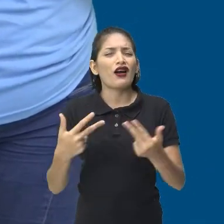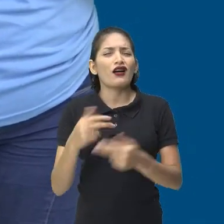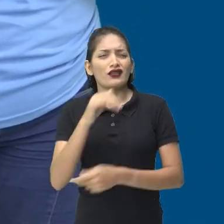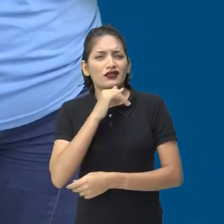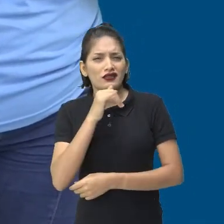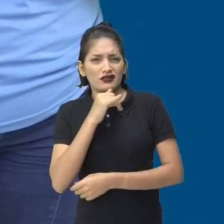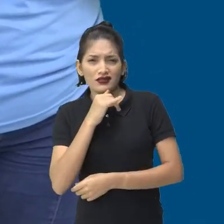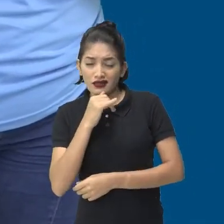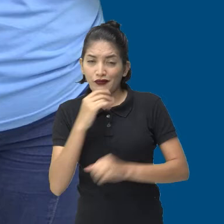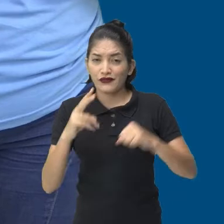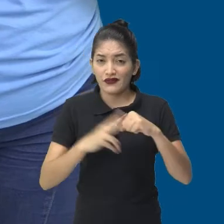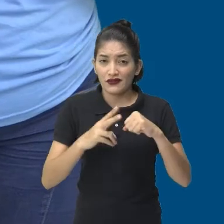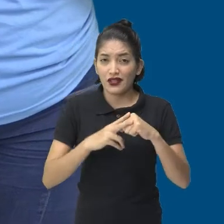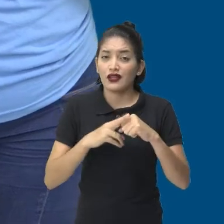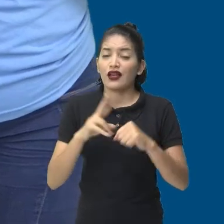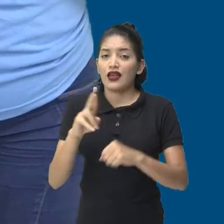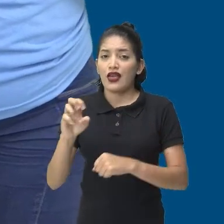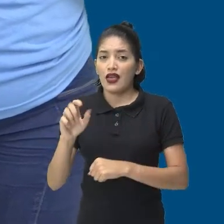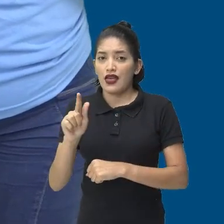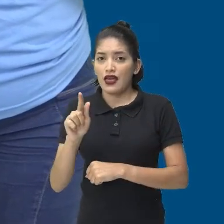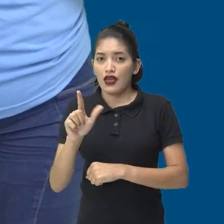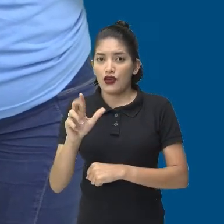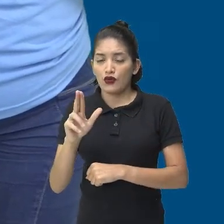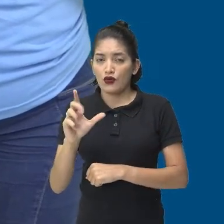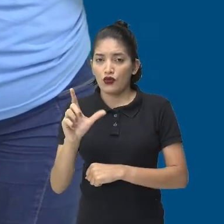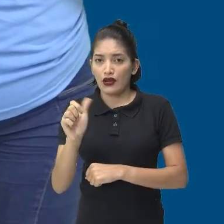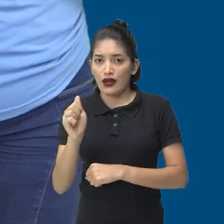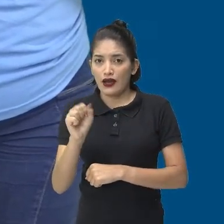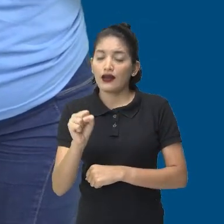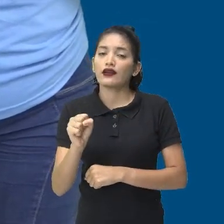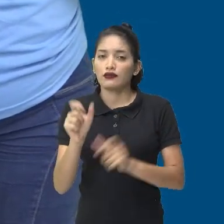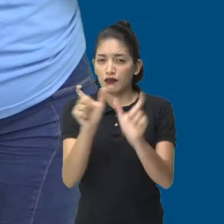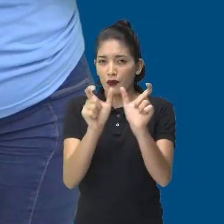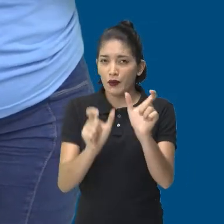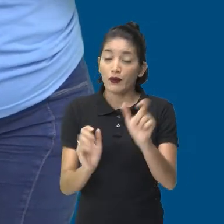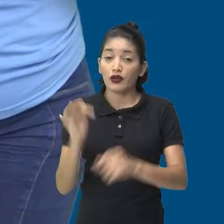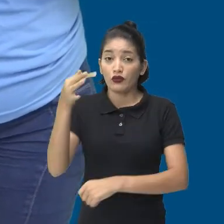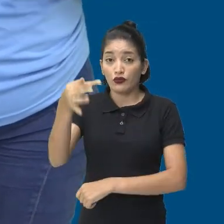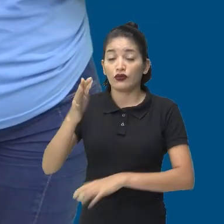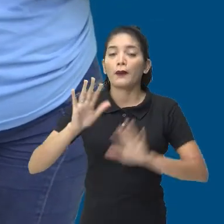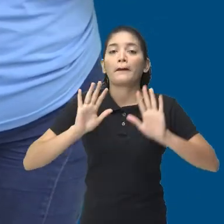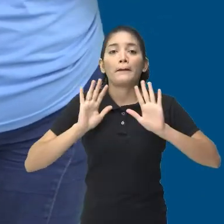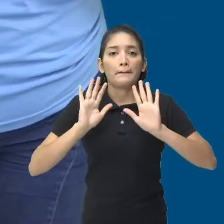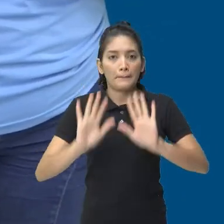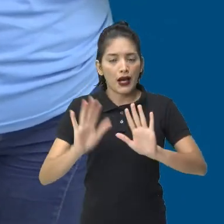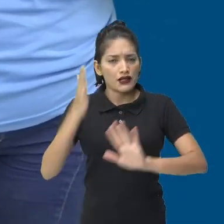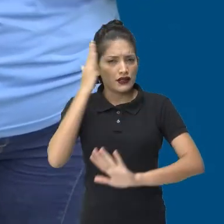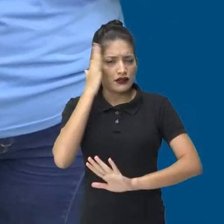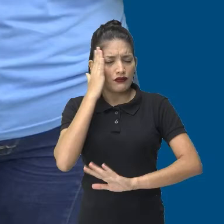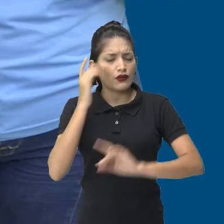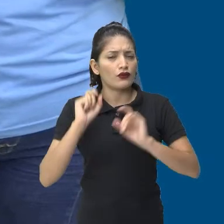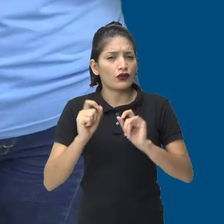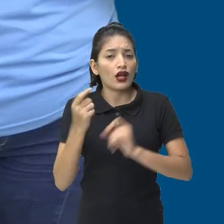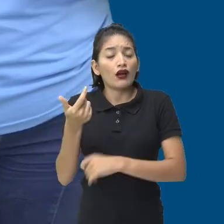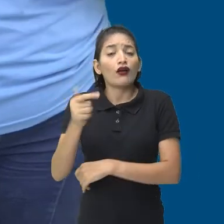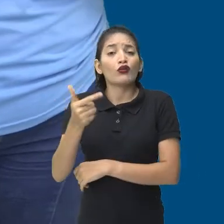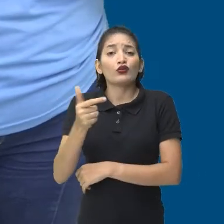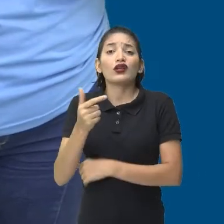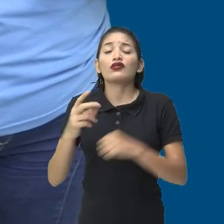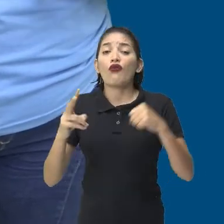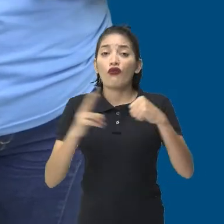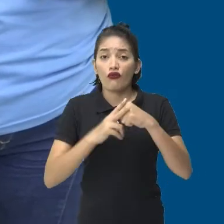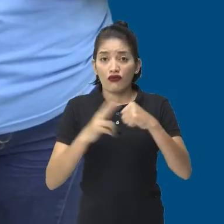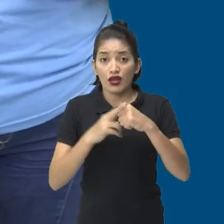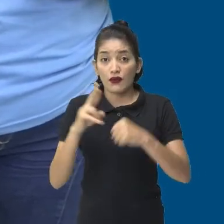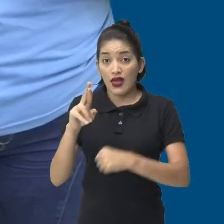verbos regulares conjugados no futuro imperfeito. Porém, já sabemos que não existem somente